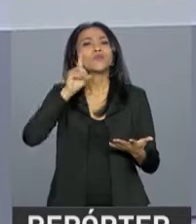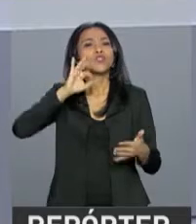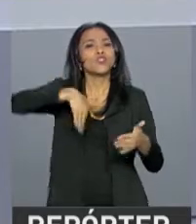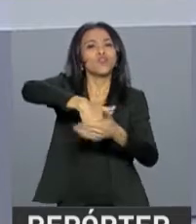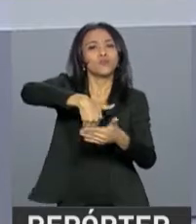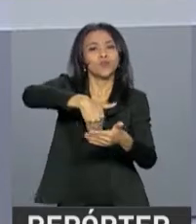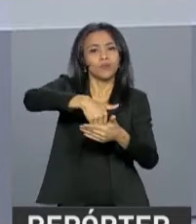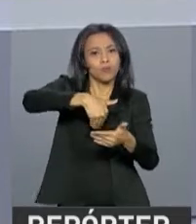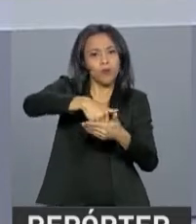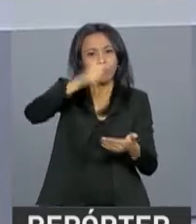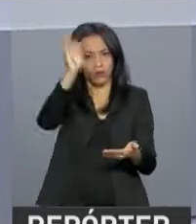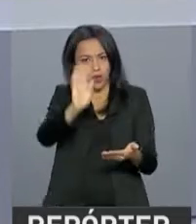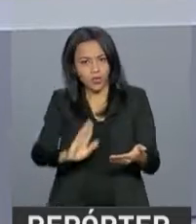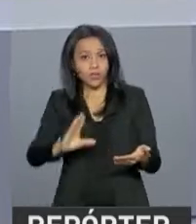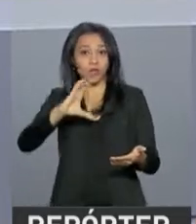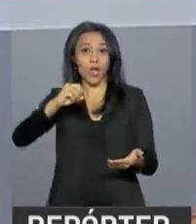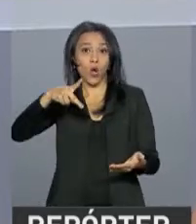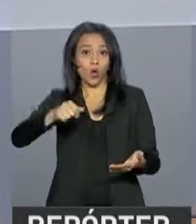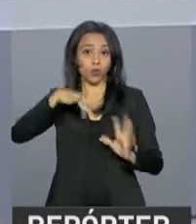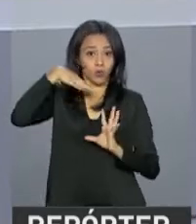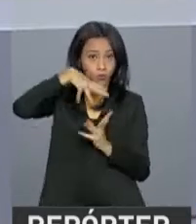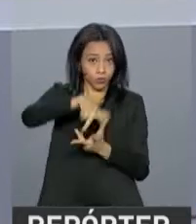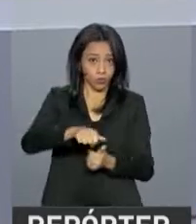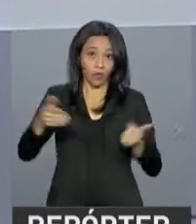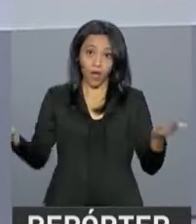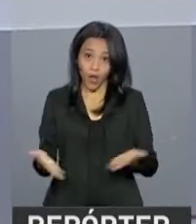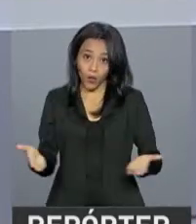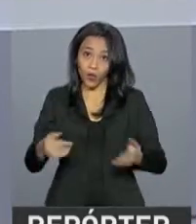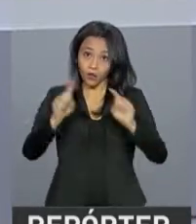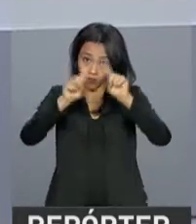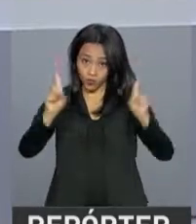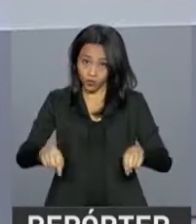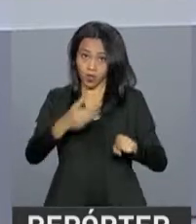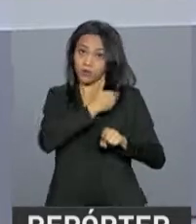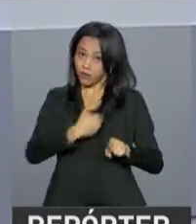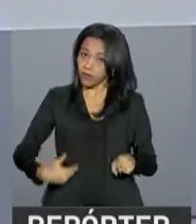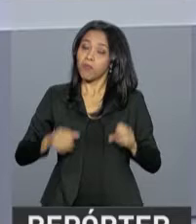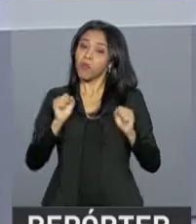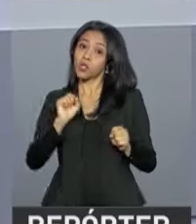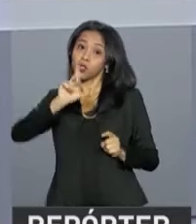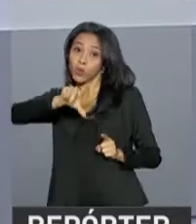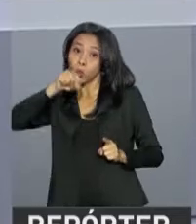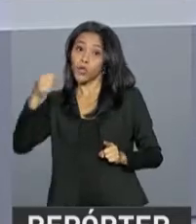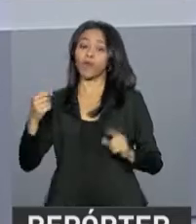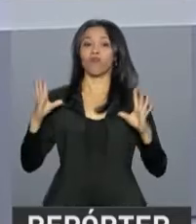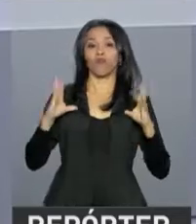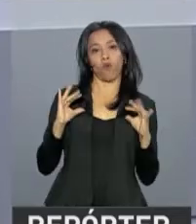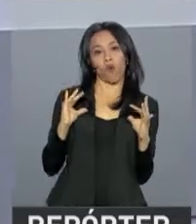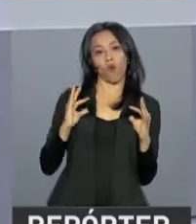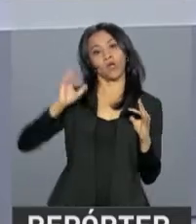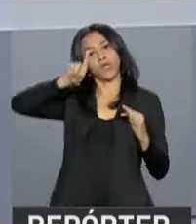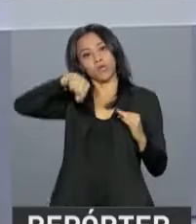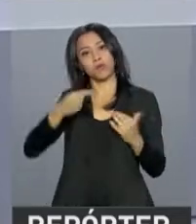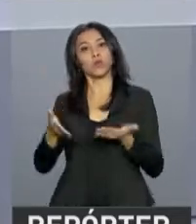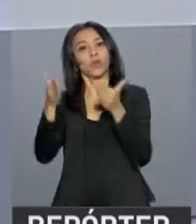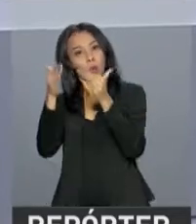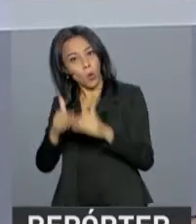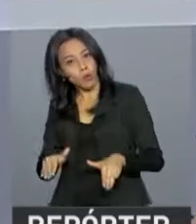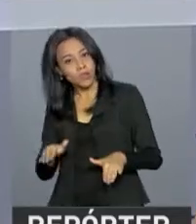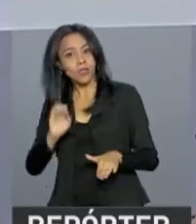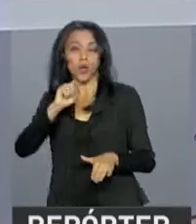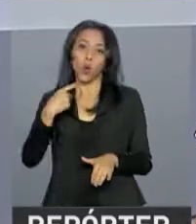dias de jogos do Brasil na Copa do Mundo. Agora, funcionários públicos poderão optar por folgar e repor a jornada ou